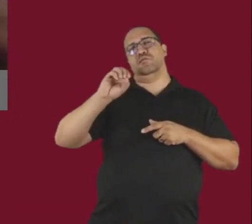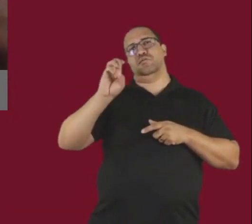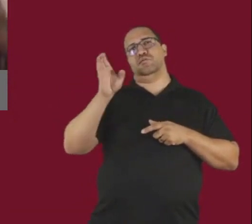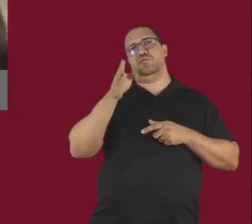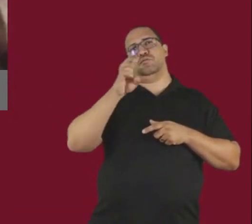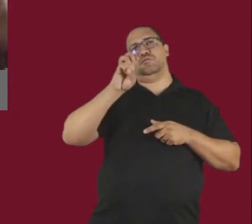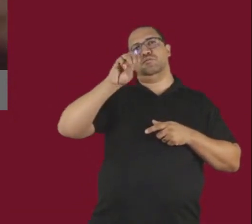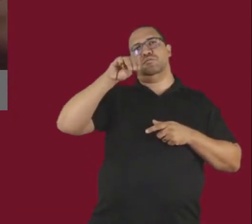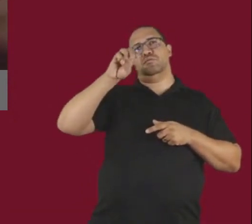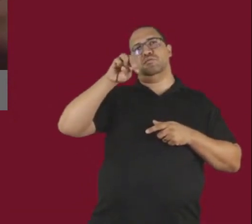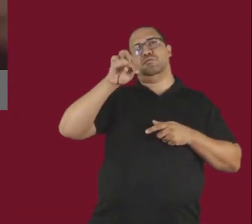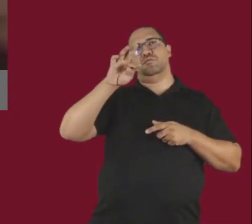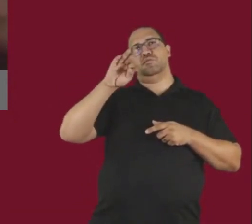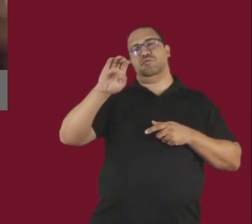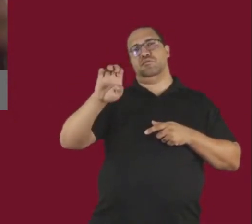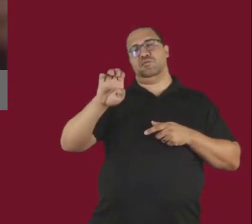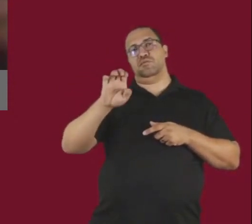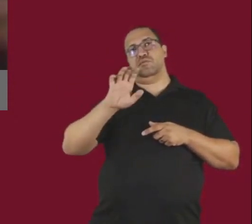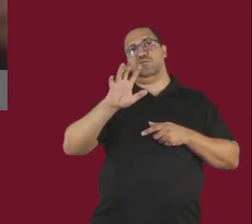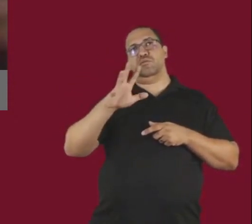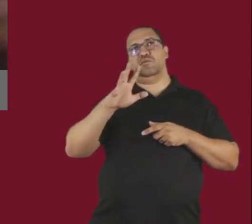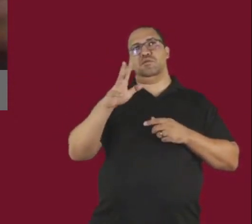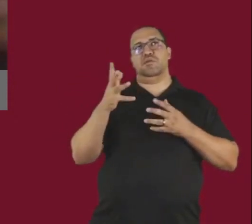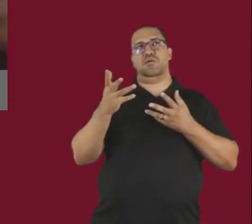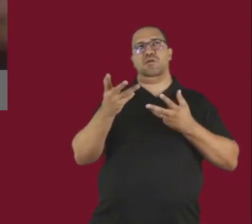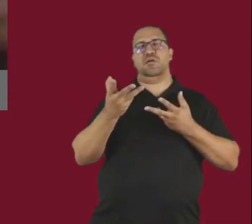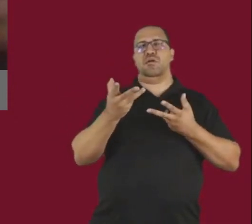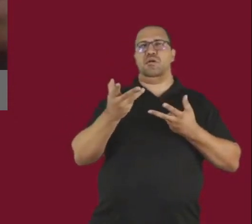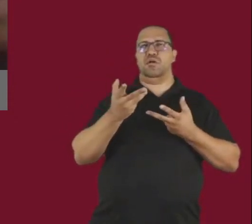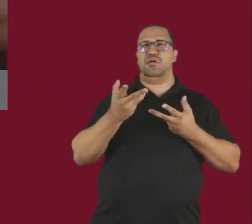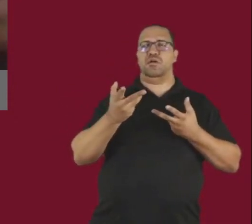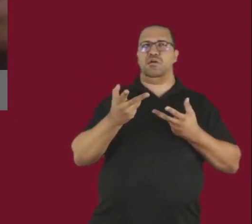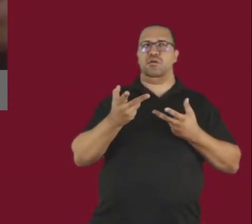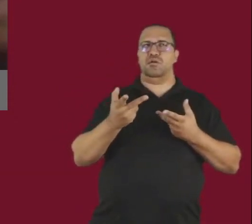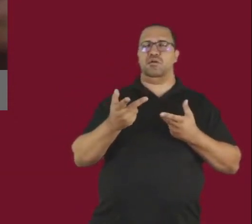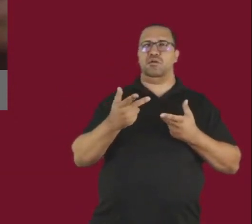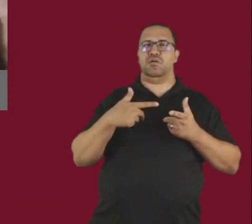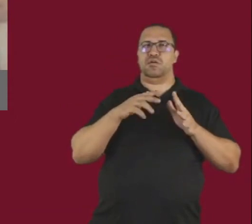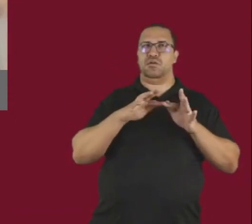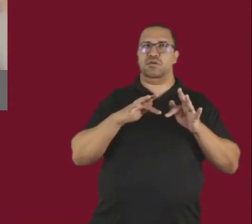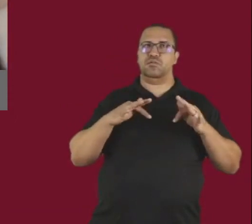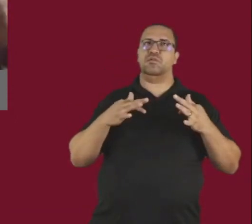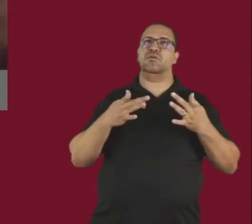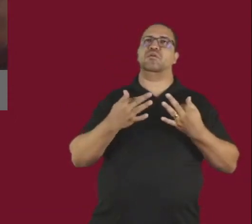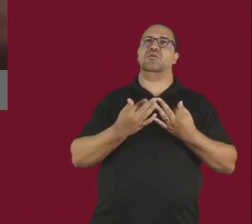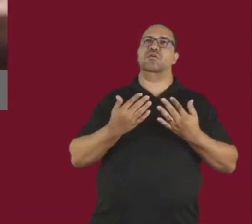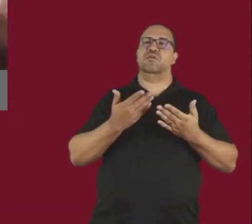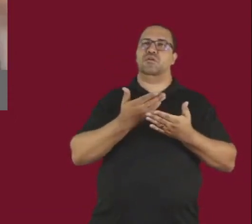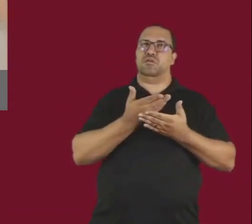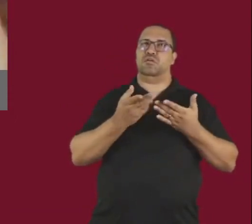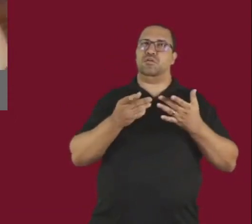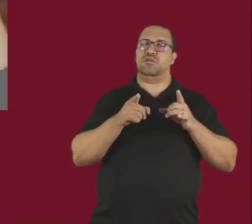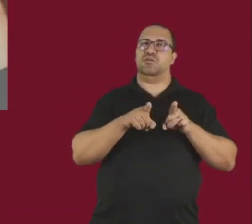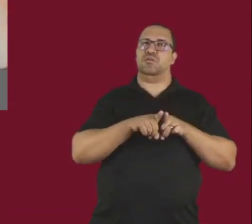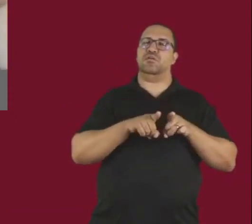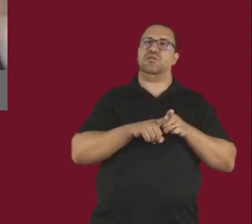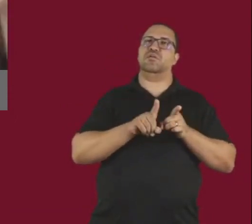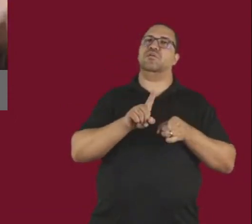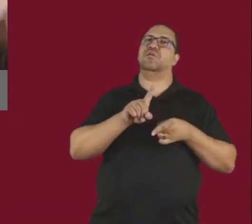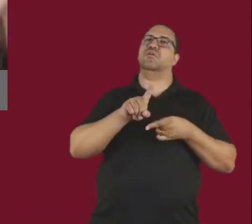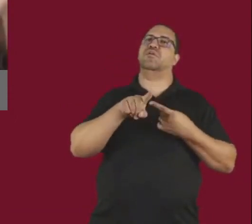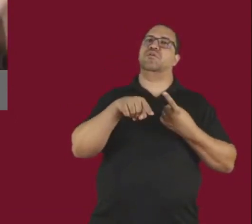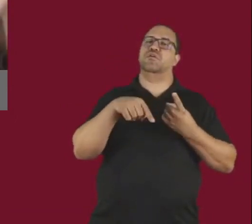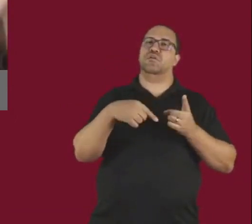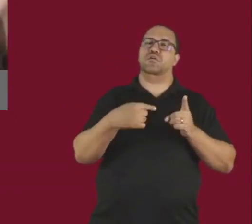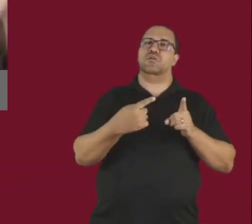de escuta das famílias ribeirinhas que foram expulsas por Belo Monte. Eu estava, depois do almoço, andando na